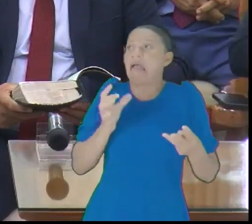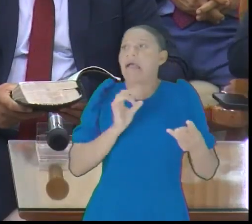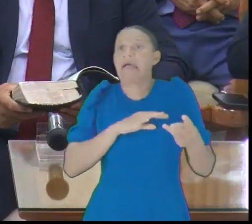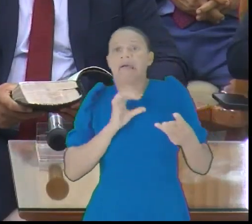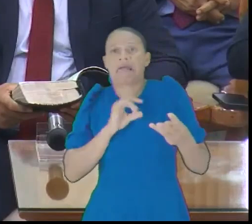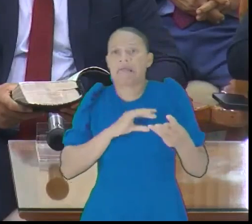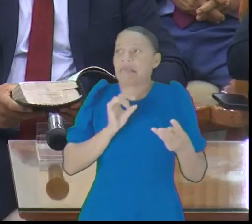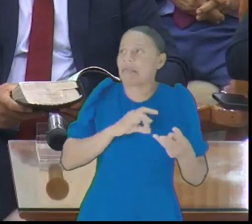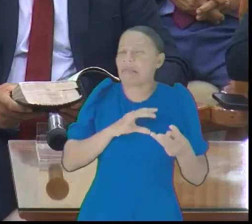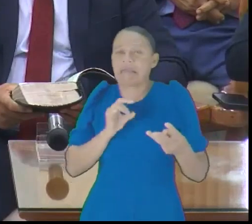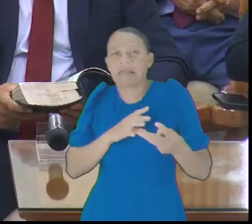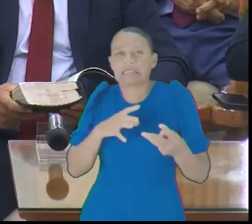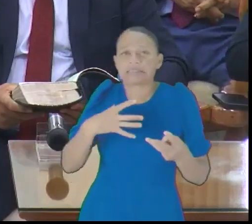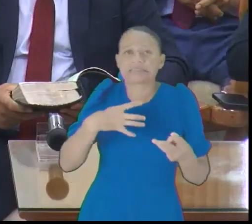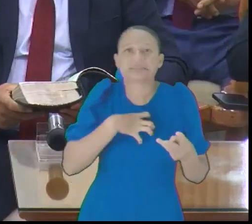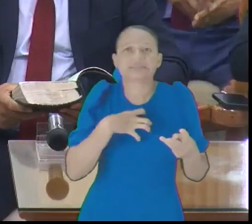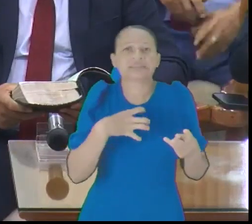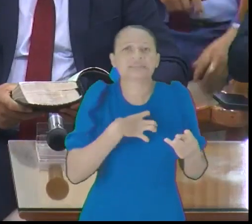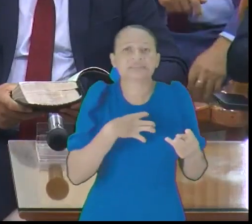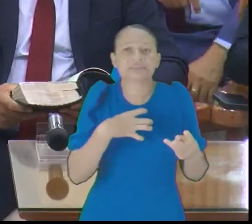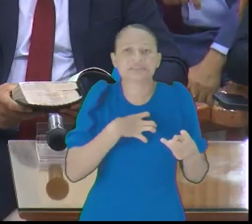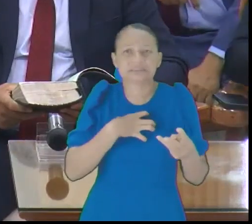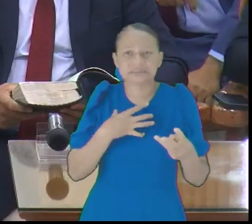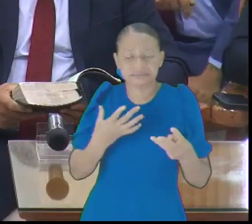que Abraão estava sentindo,